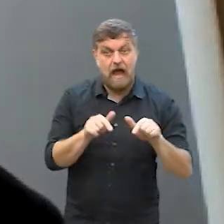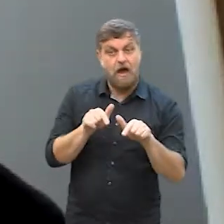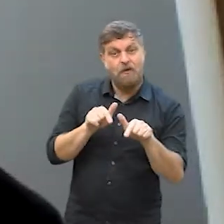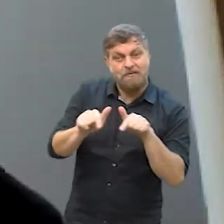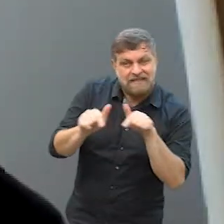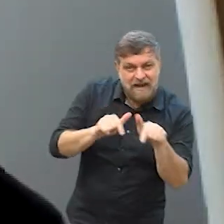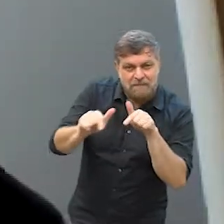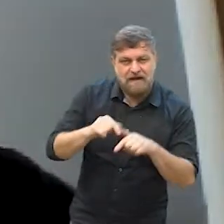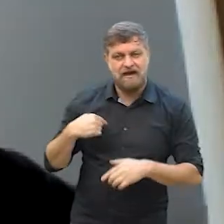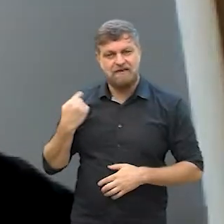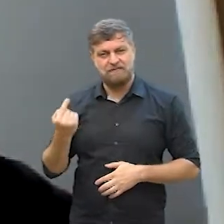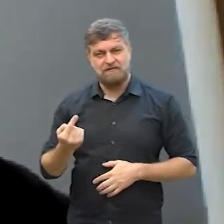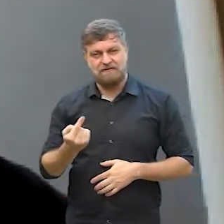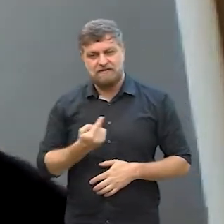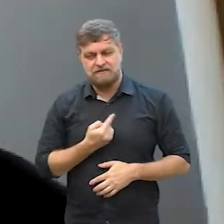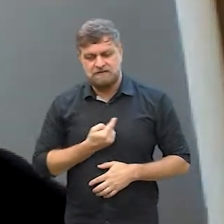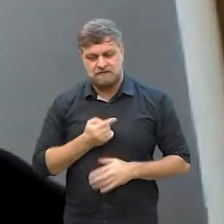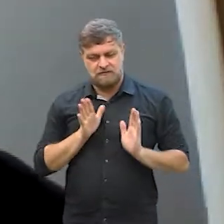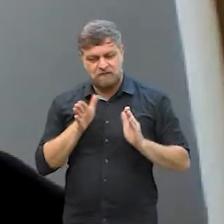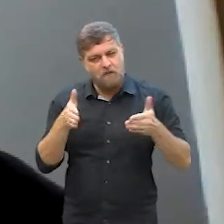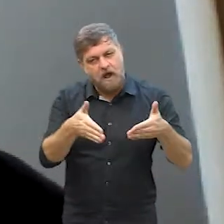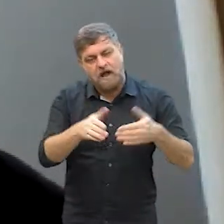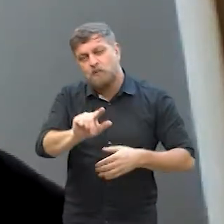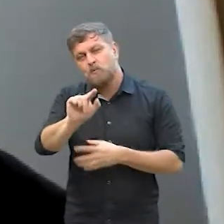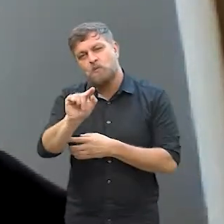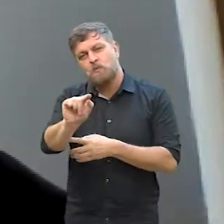né? Então a gente trabalha muito aí